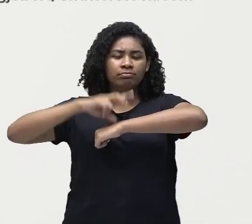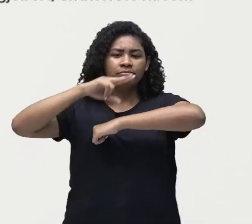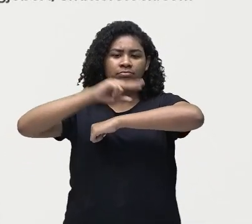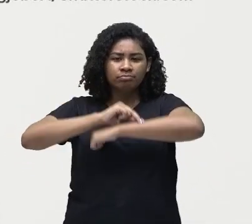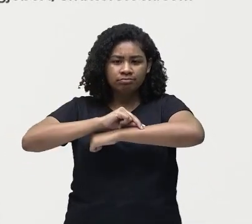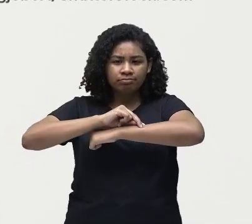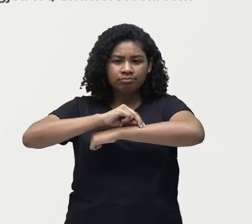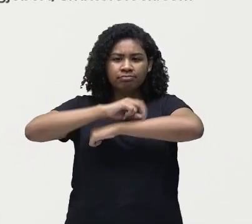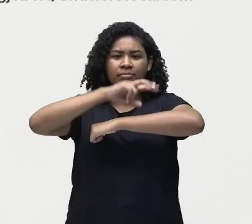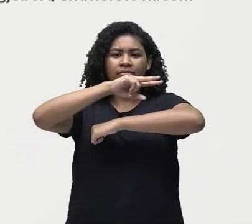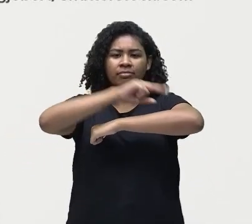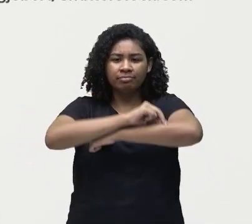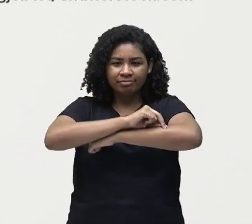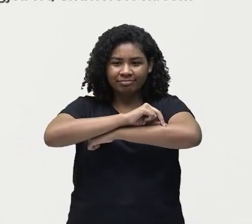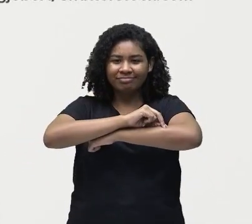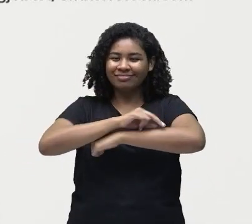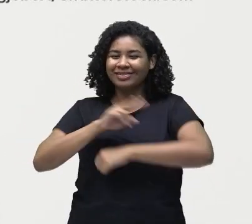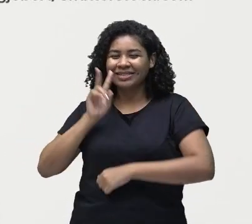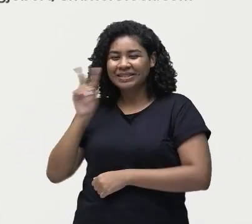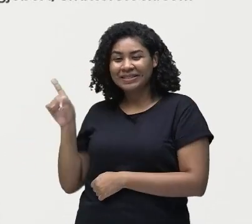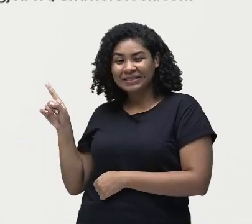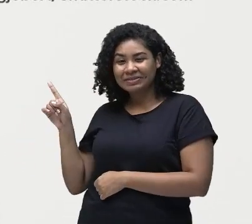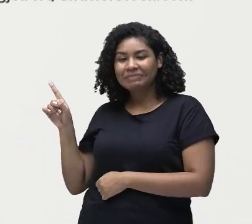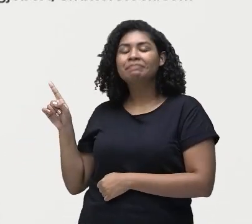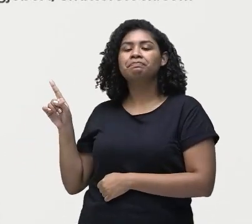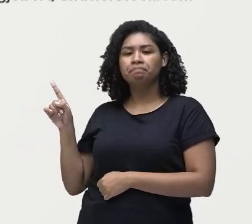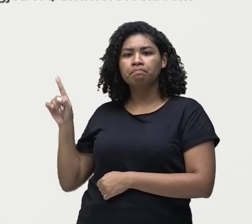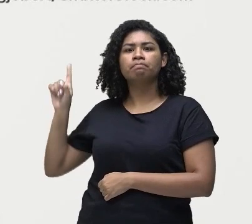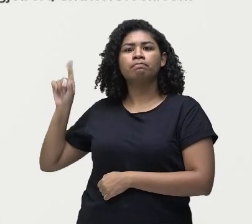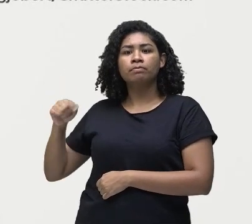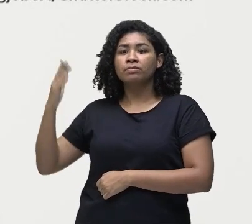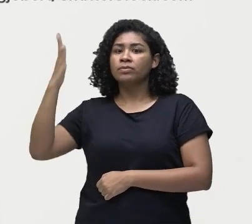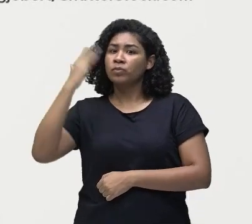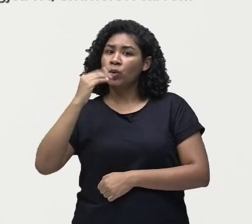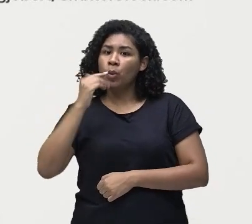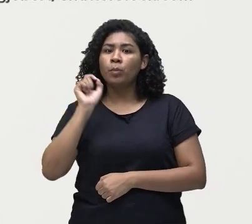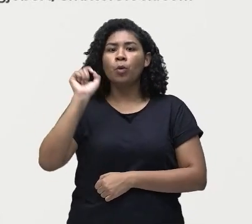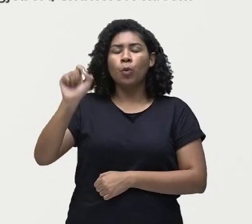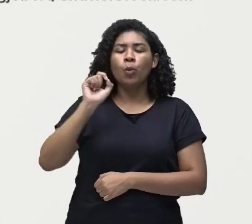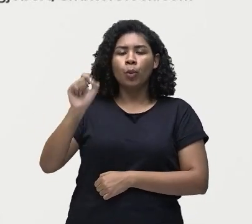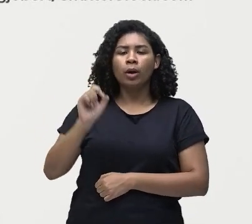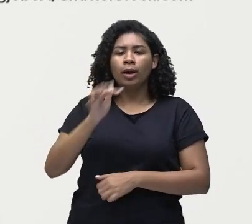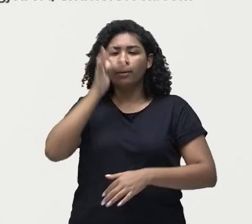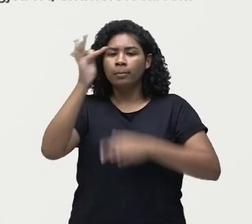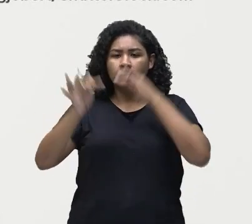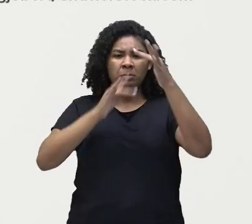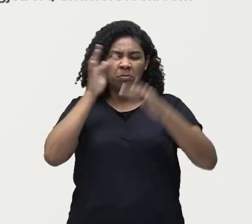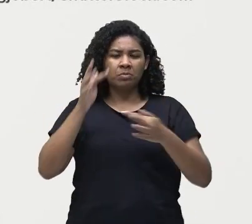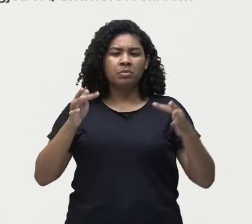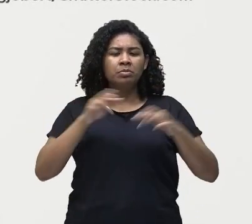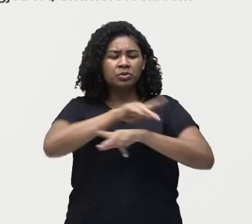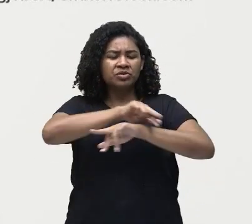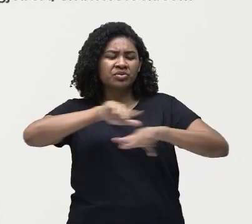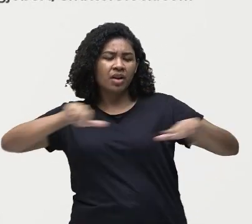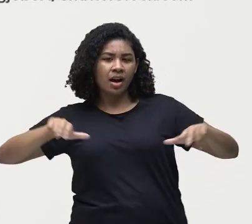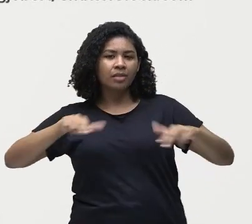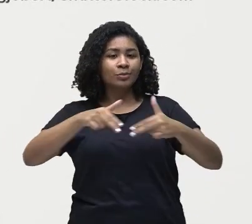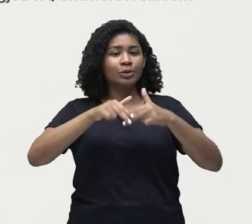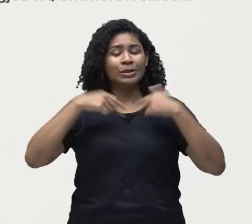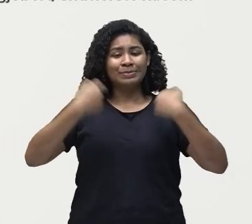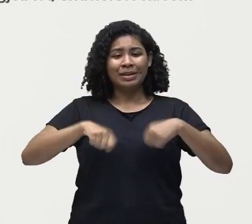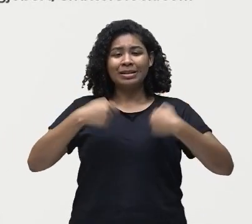animal herbívoro, né, que se alimenta de plantas, e ele precisa consumir a planta para ter a